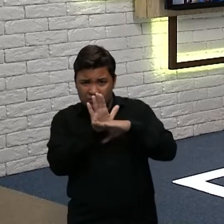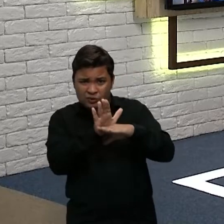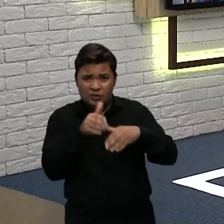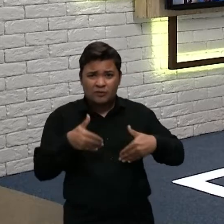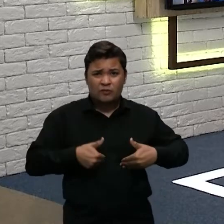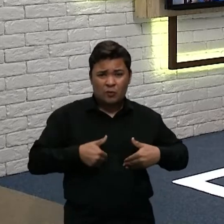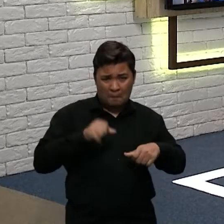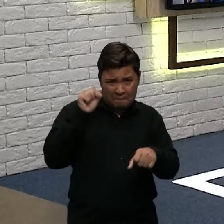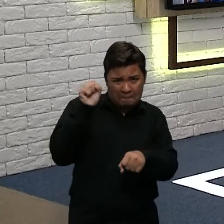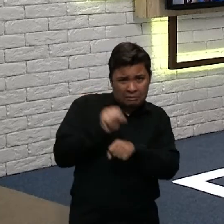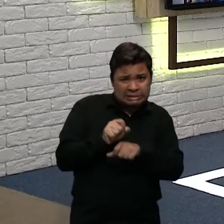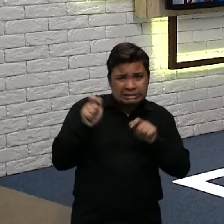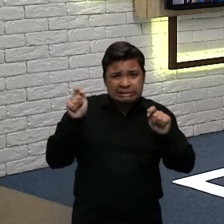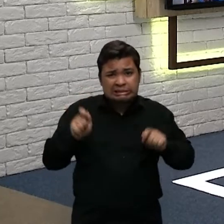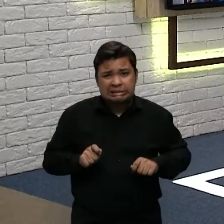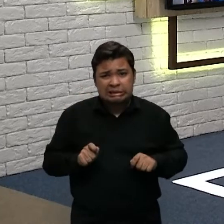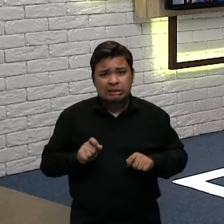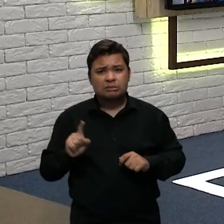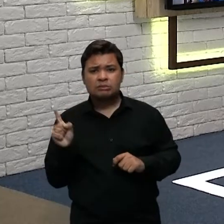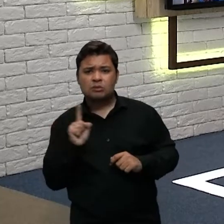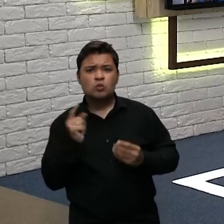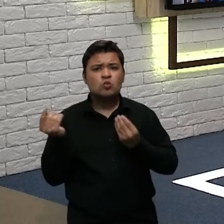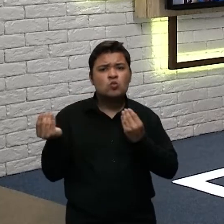Se sim, como?